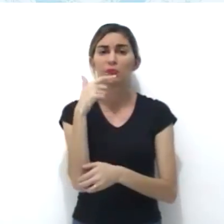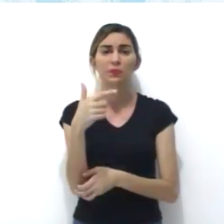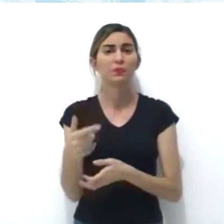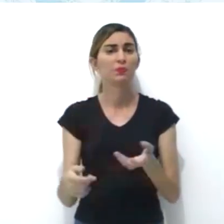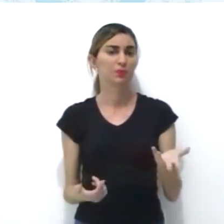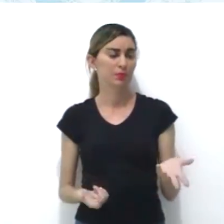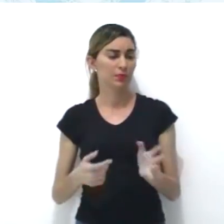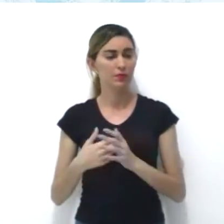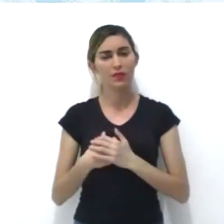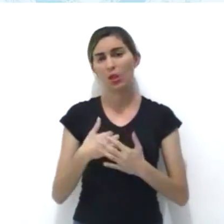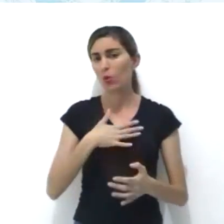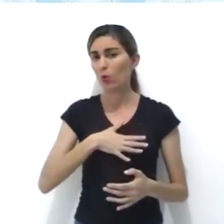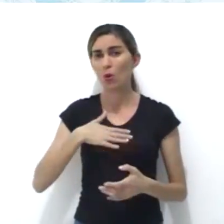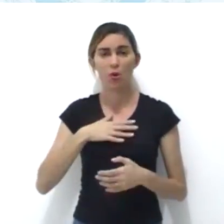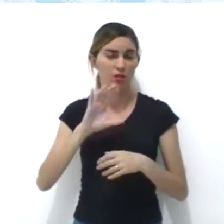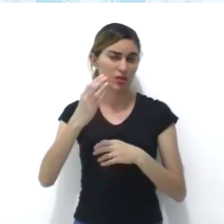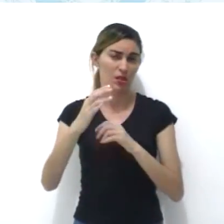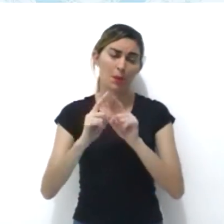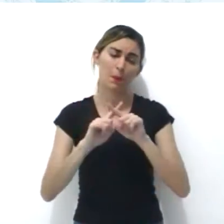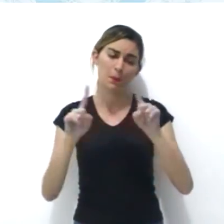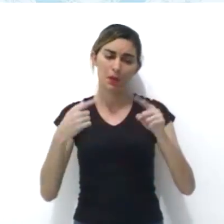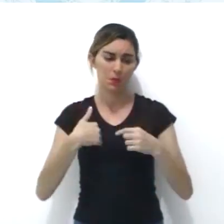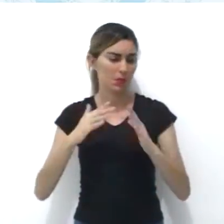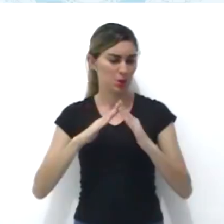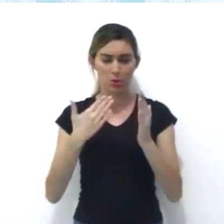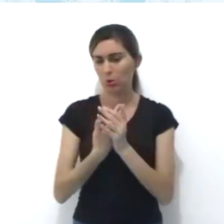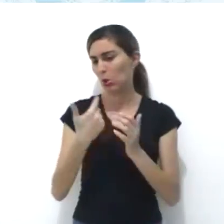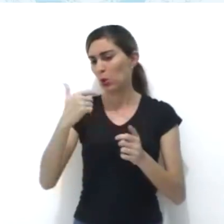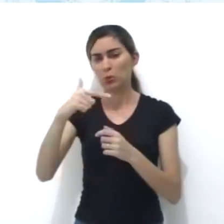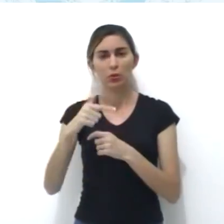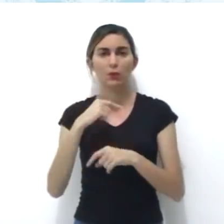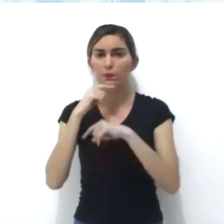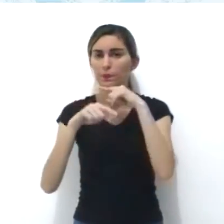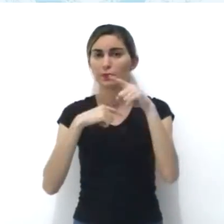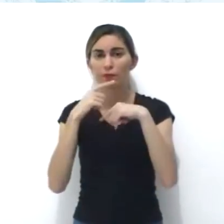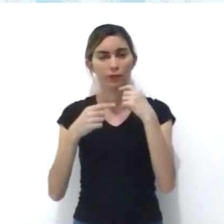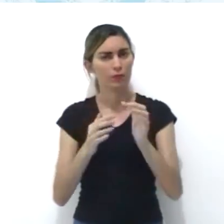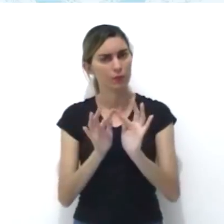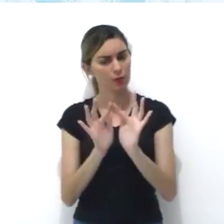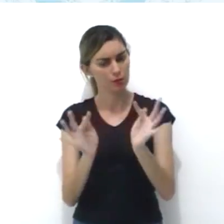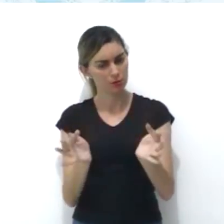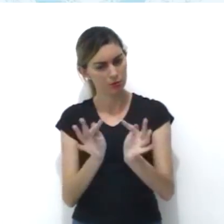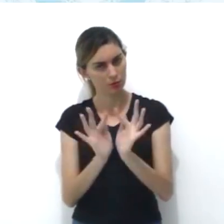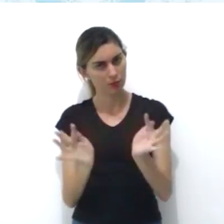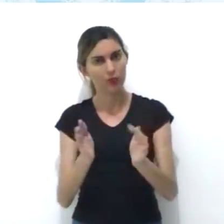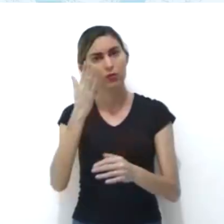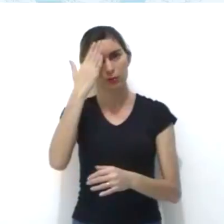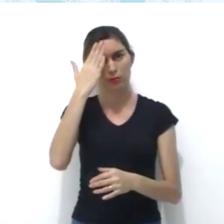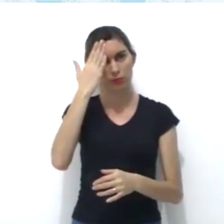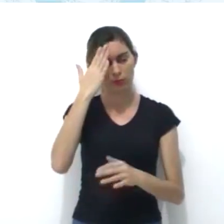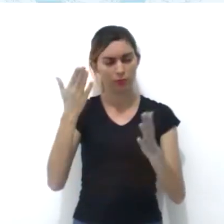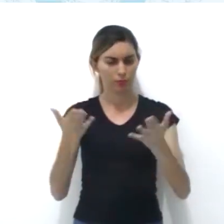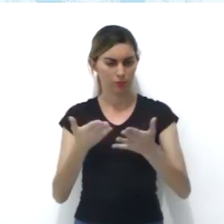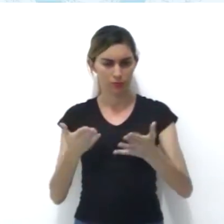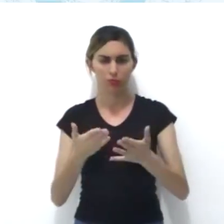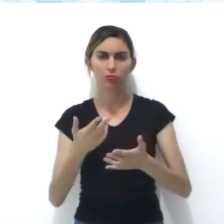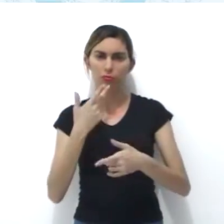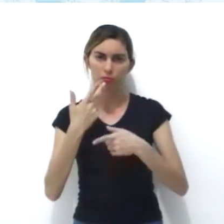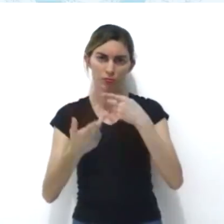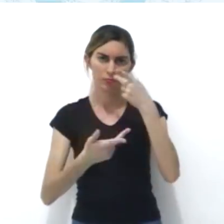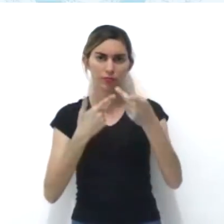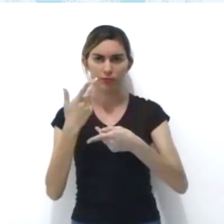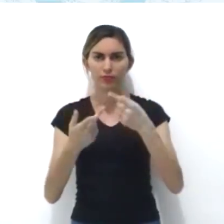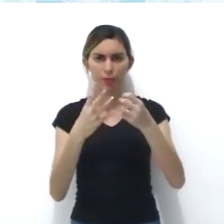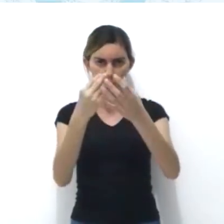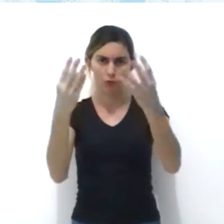é impossível. Eu gosto de ciências, mas a minha escola não tem estrutura. Muito simples. A gente sabe que hoje, como eu tinha